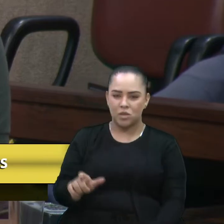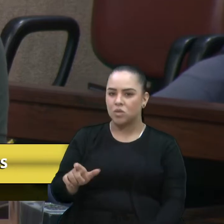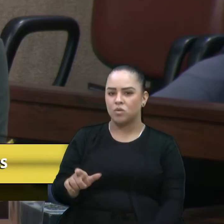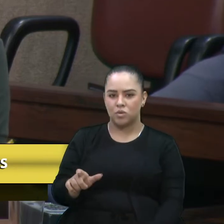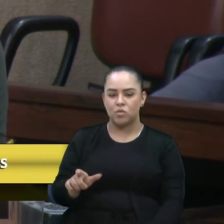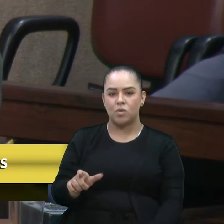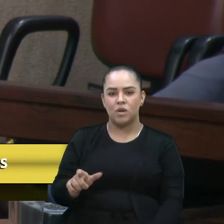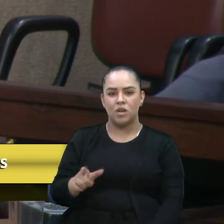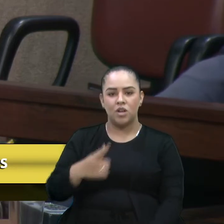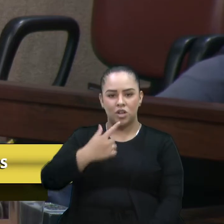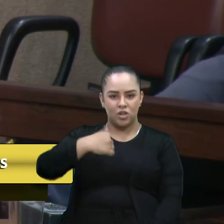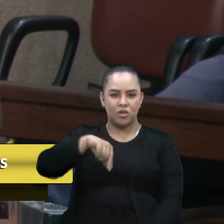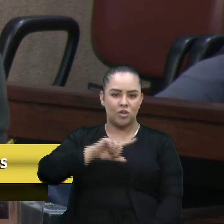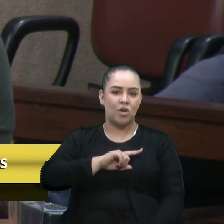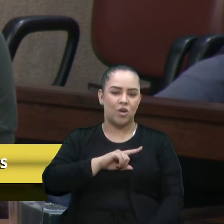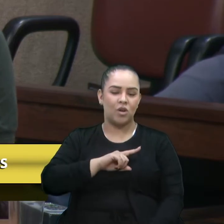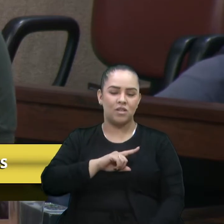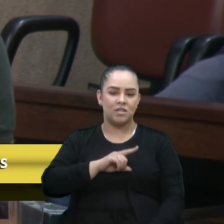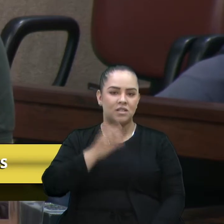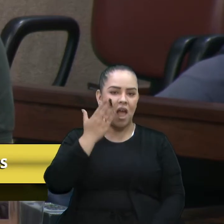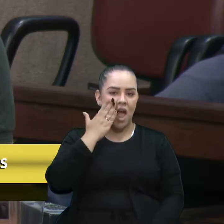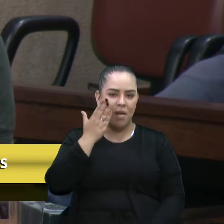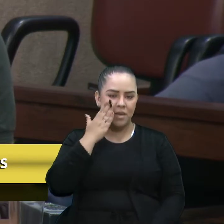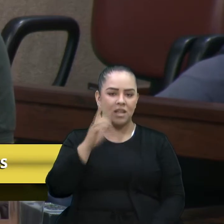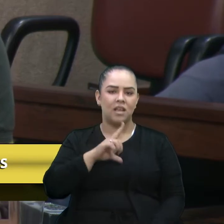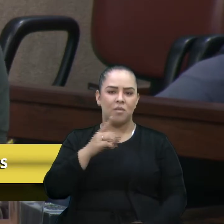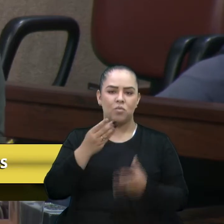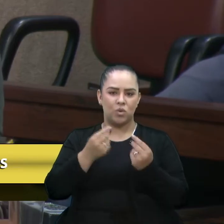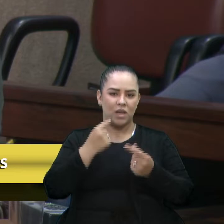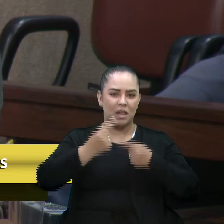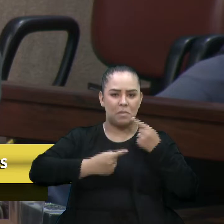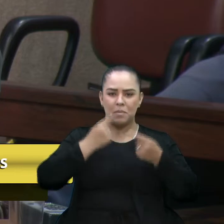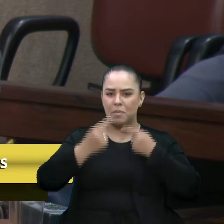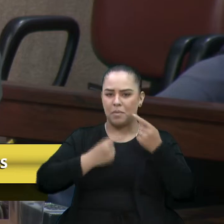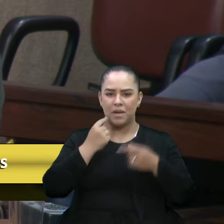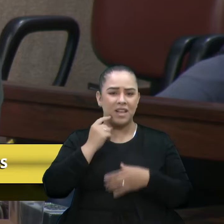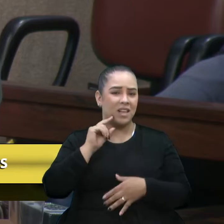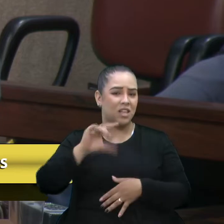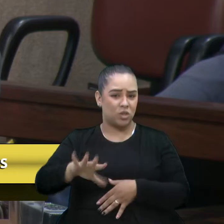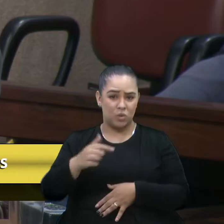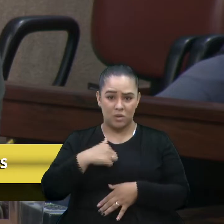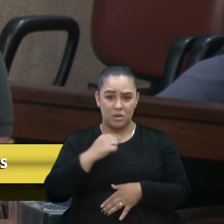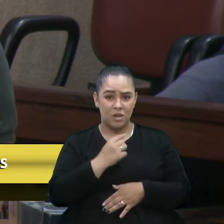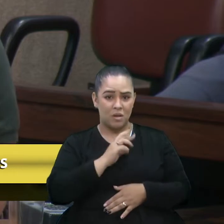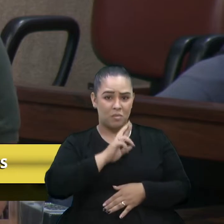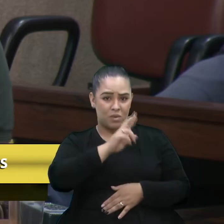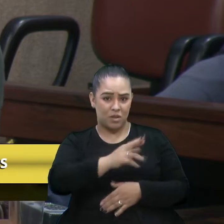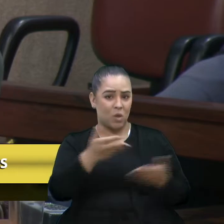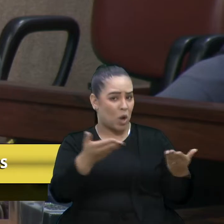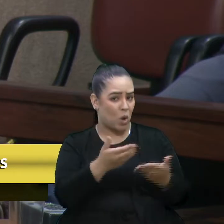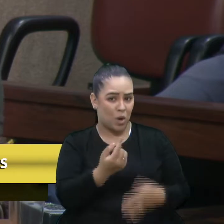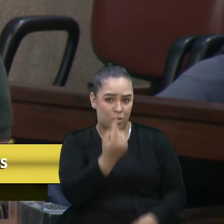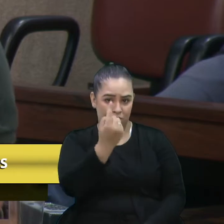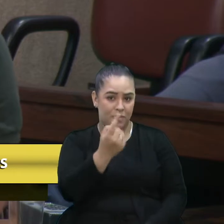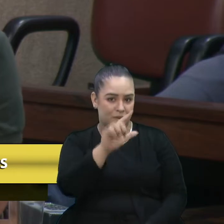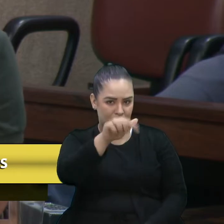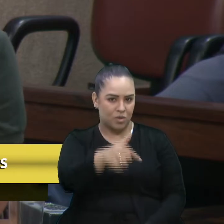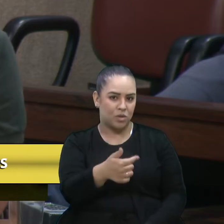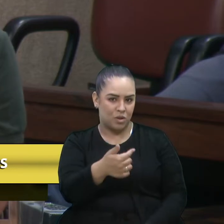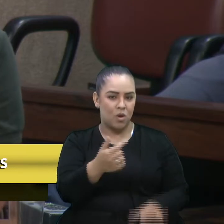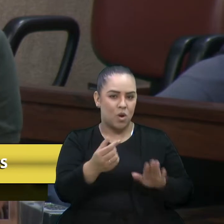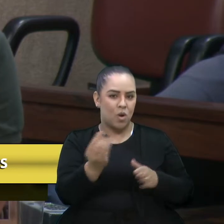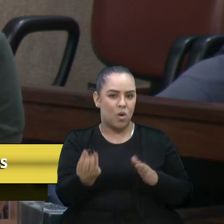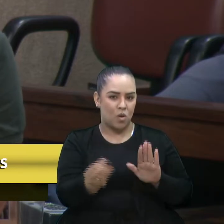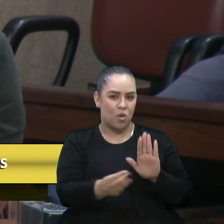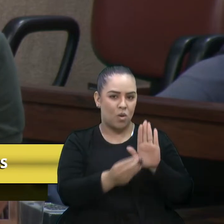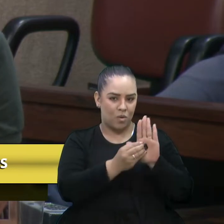gente recebe, todos os vereadores devem receber reclamação de lixo espalhado. Estava respondendo um agora, até podia botar o áudio. Vou ver se eu boto na minha declaração.